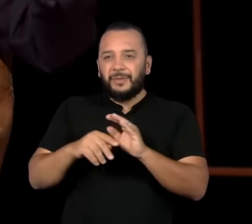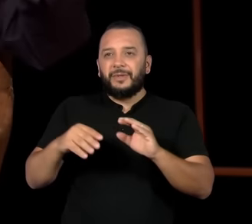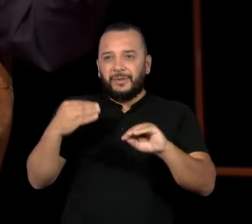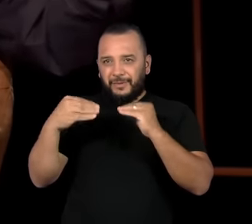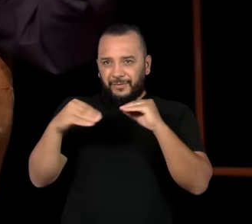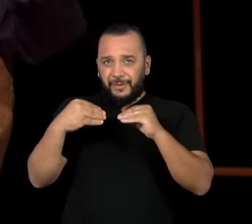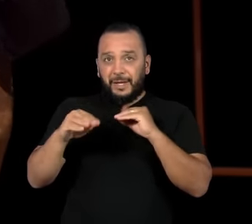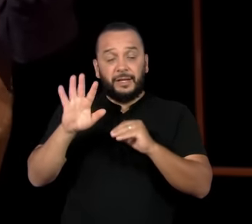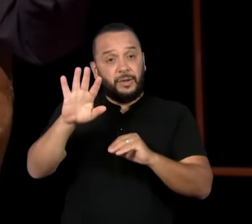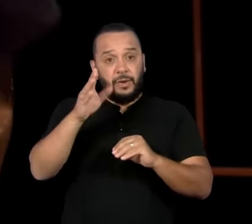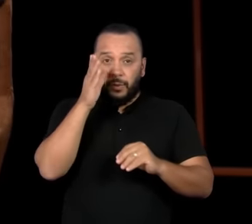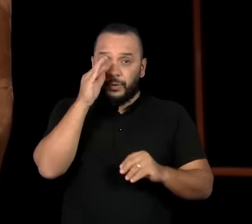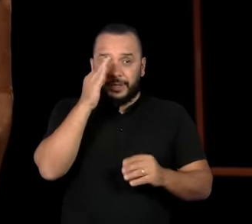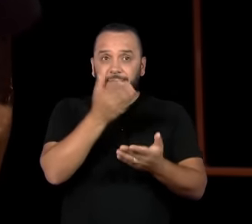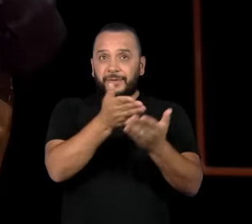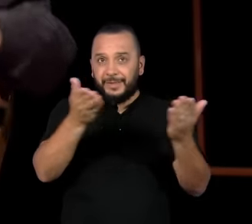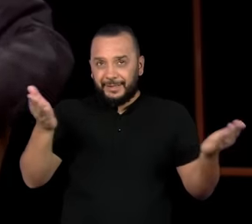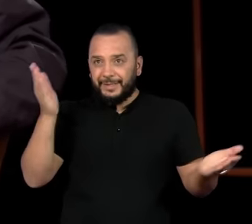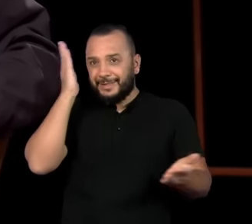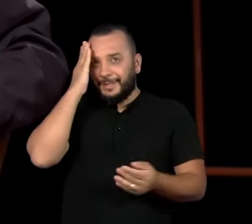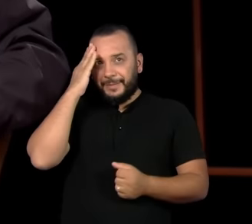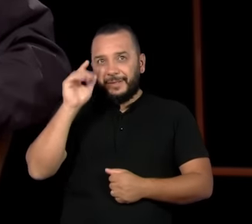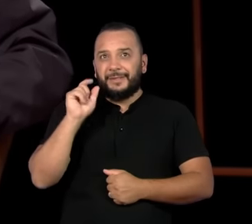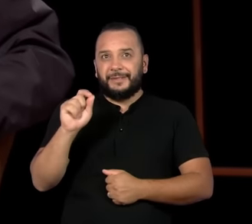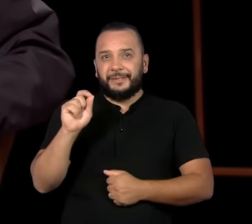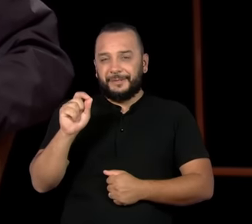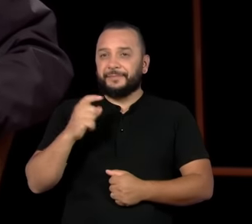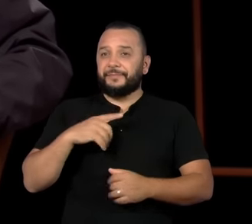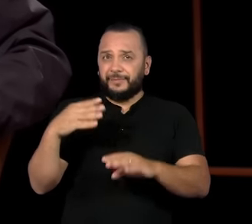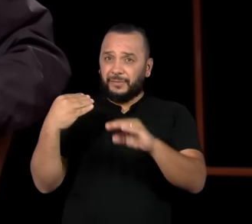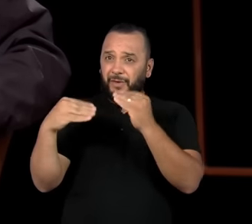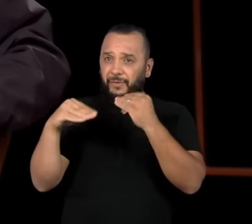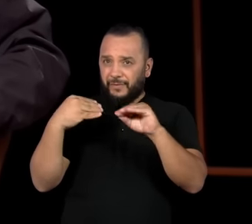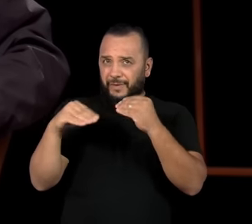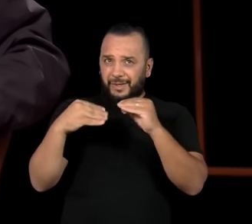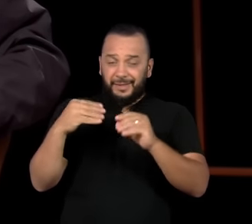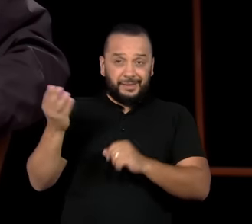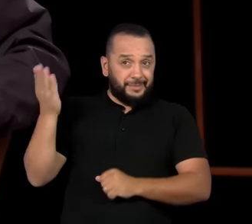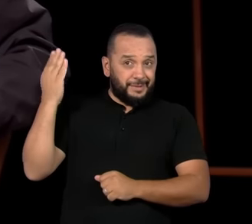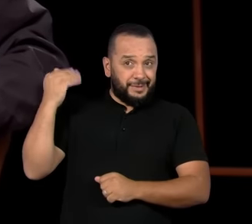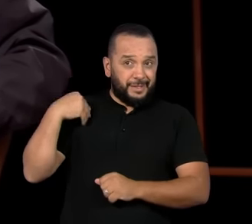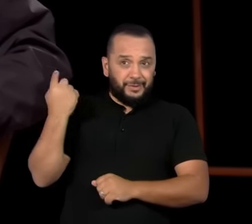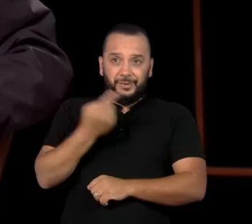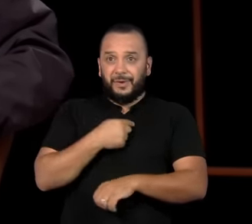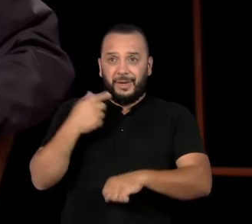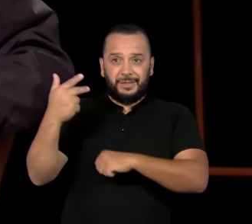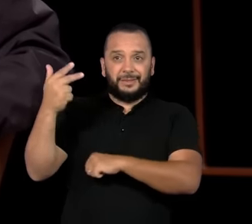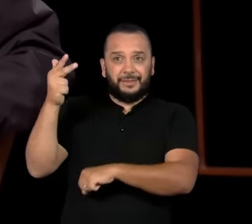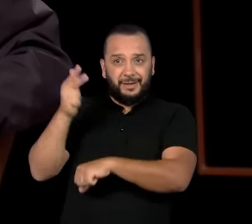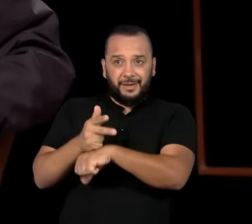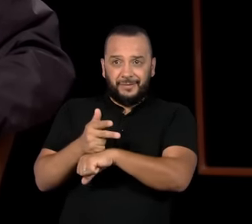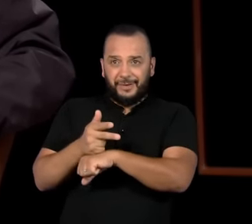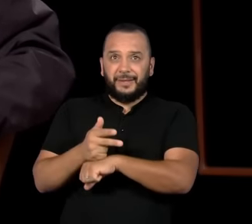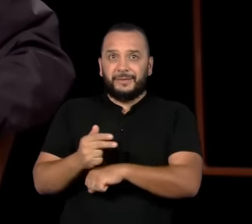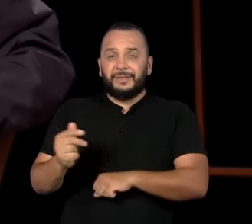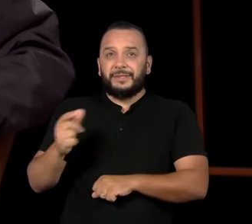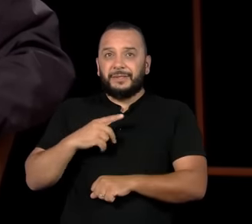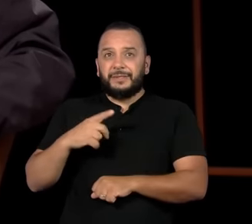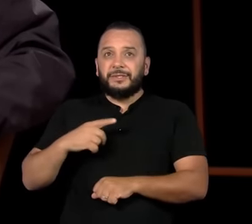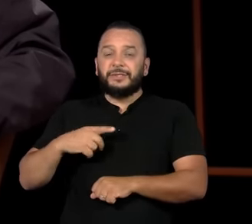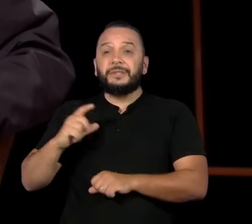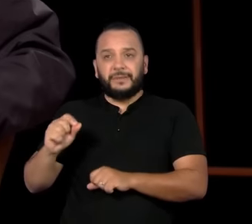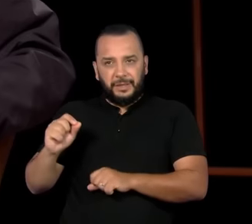como uma curiosidade para todos e para todos, né? A novela que nós gravávamos, a gente ouvia a